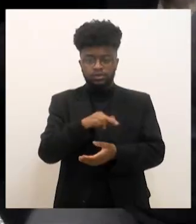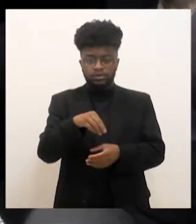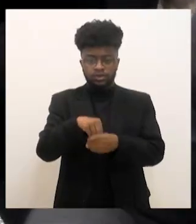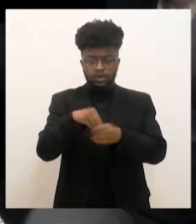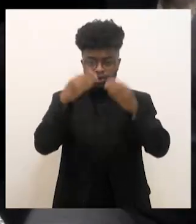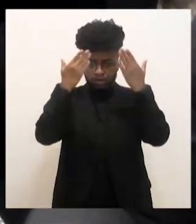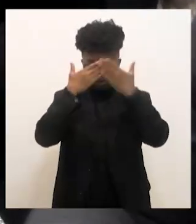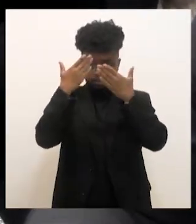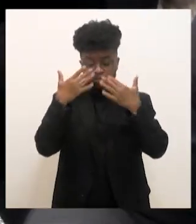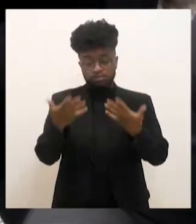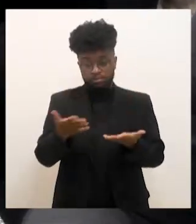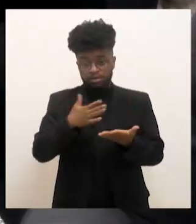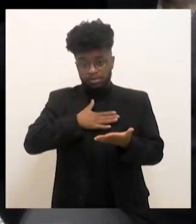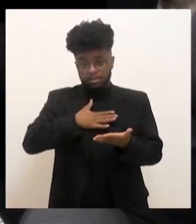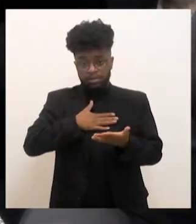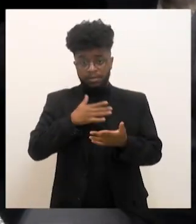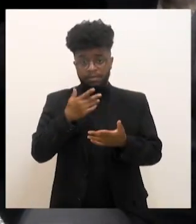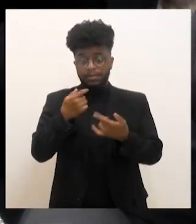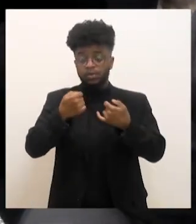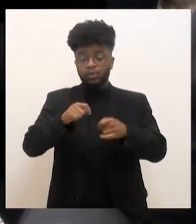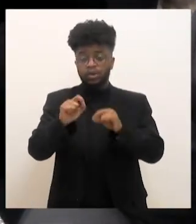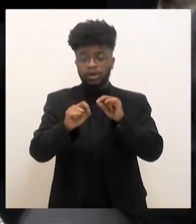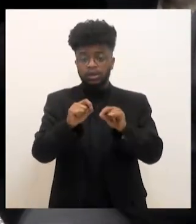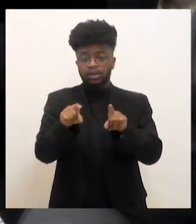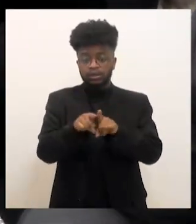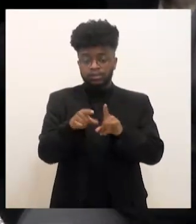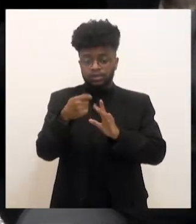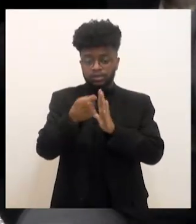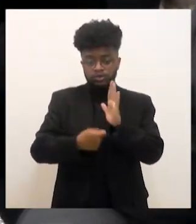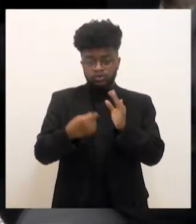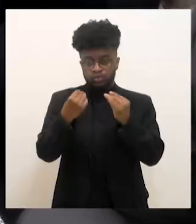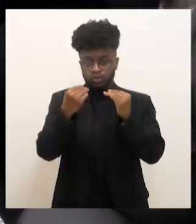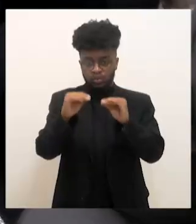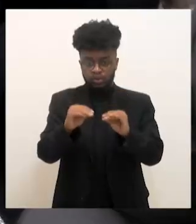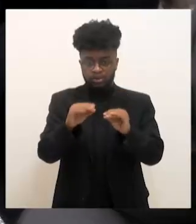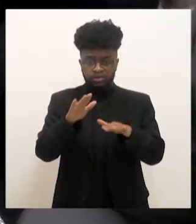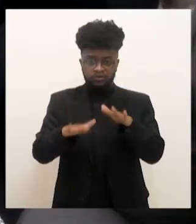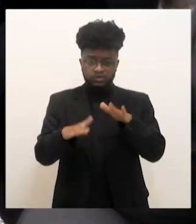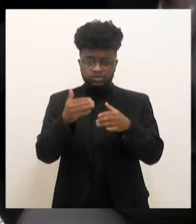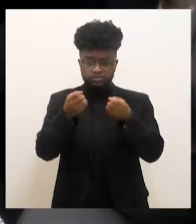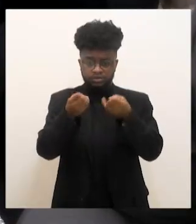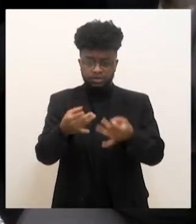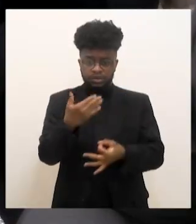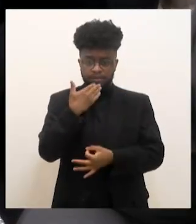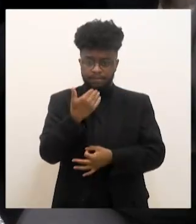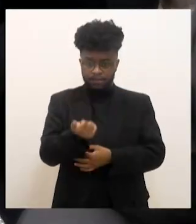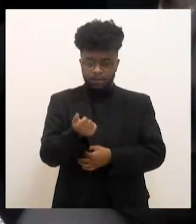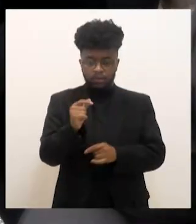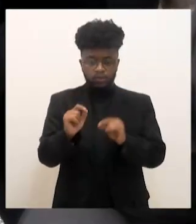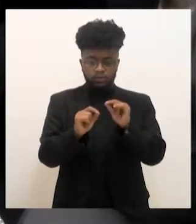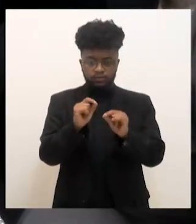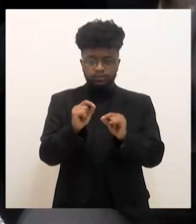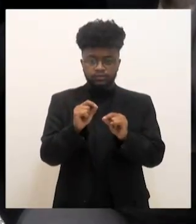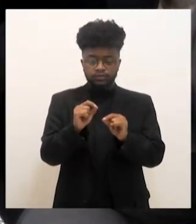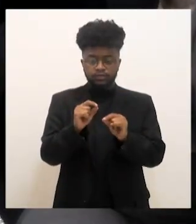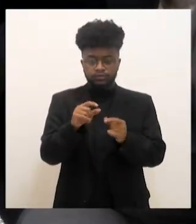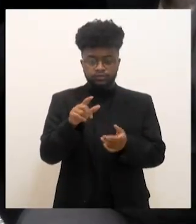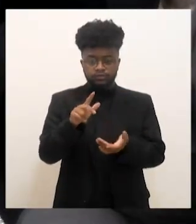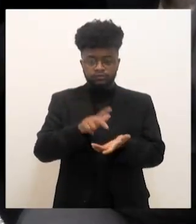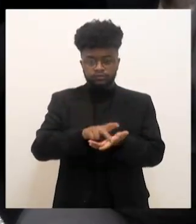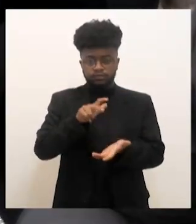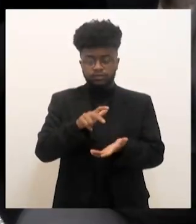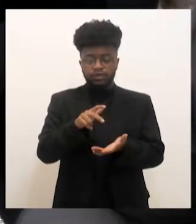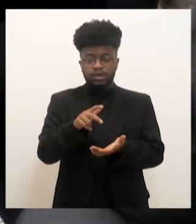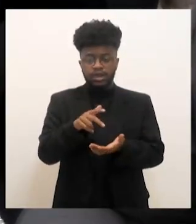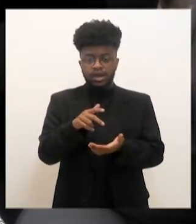mim, na minha cabeça, deveria estar também na ementa, talvez um pouco melhor definido, reconhece o casamento religioso para